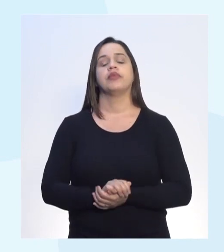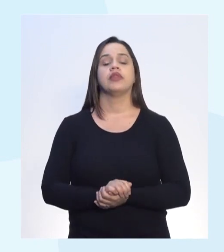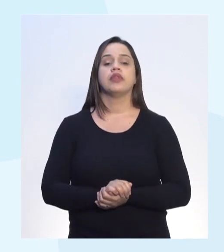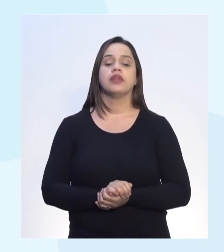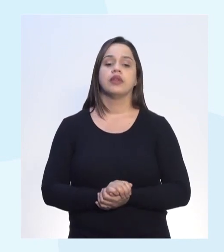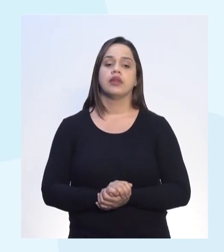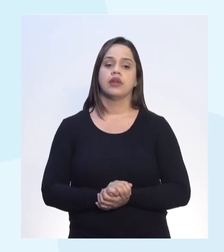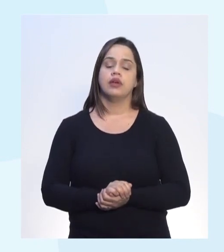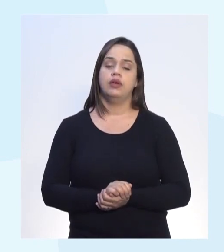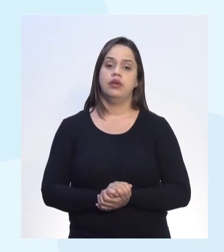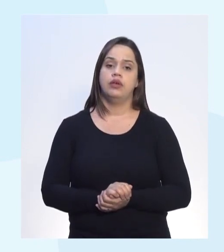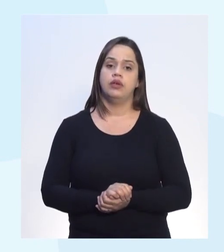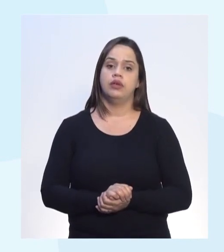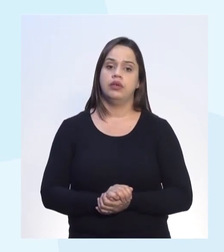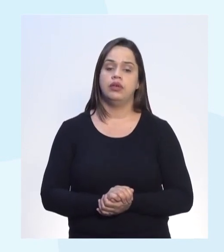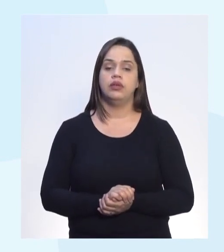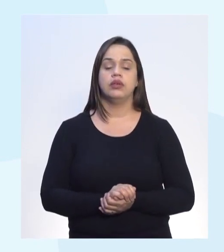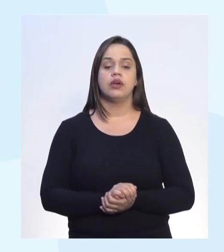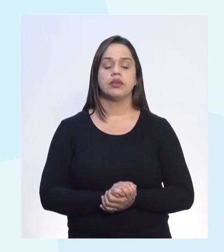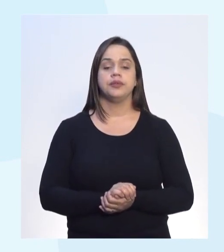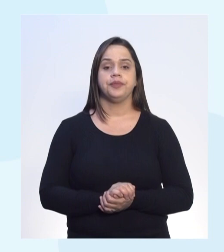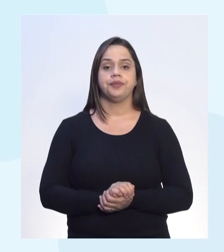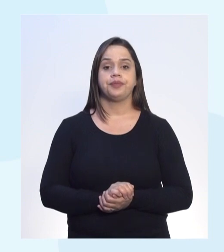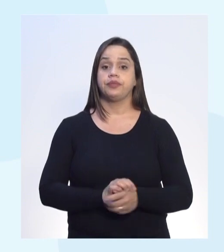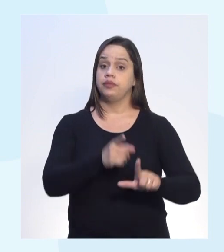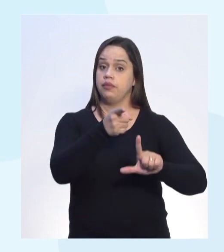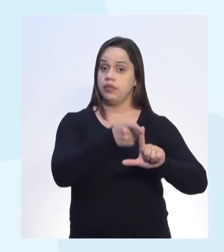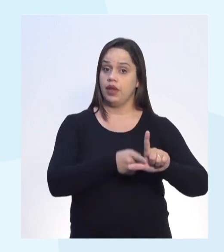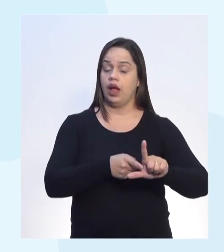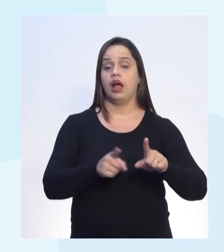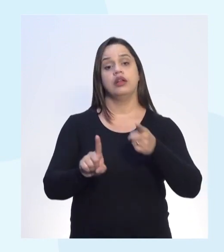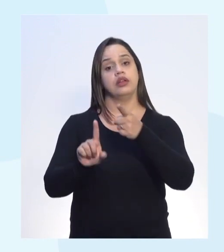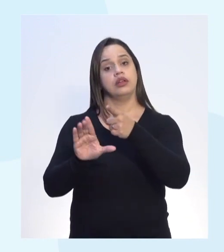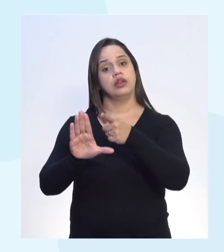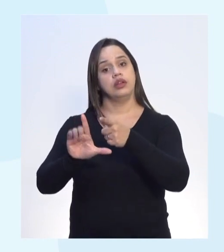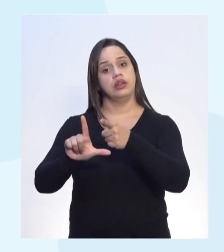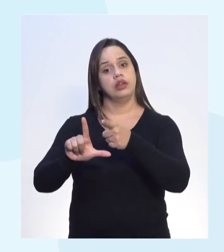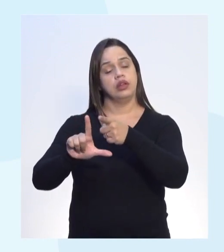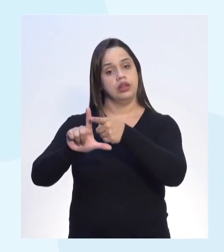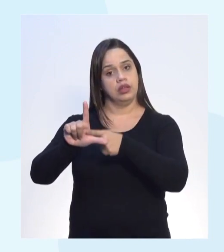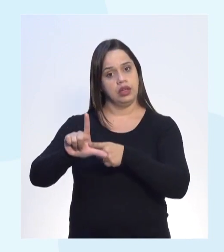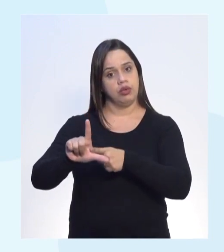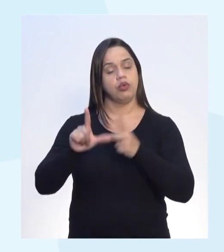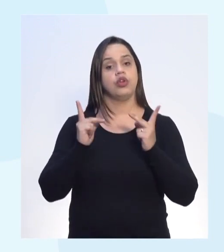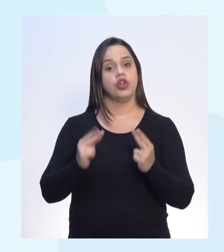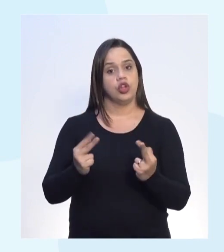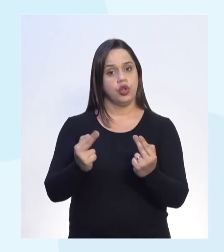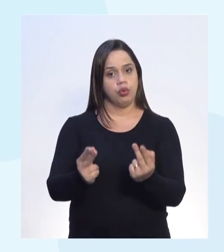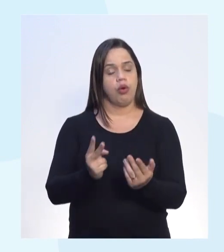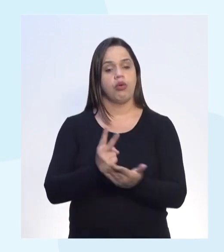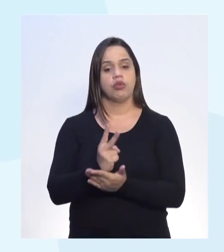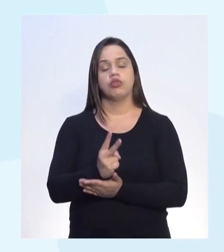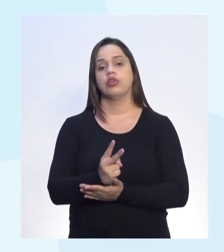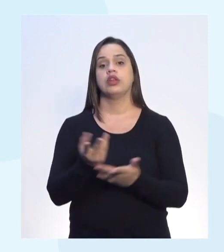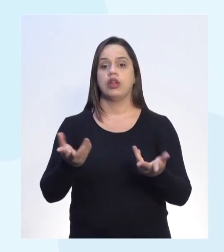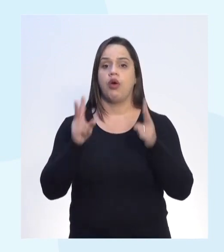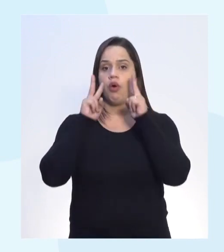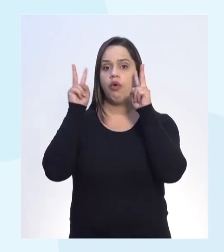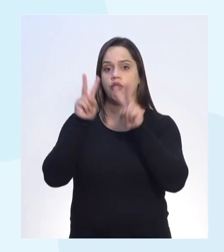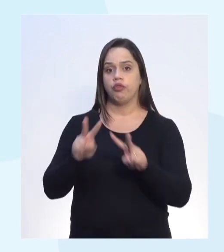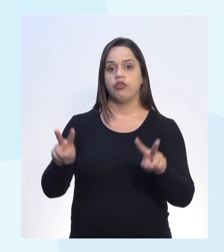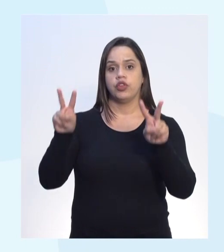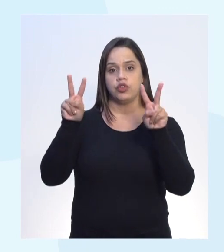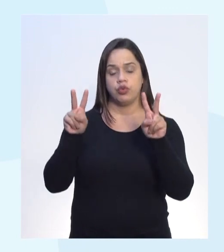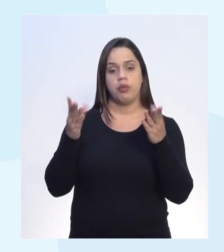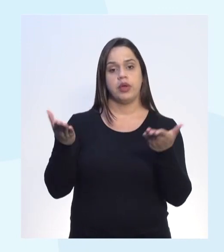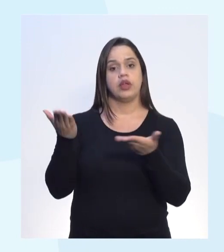totalmente o total de 4x, tá? A largura vai permanecer a mesma, portanto, x. Acho que visualmente consegue ver